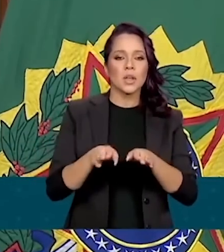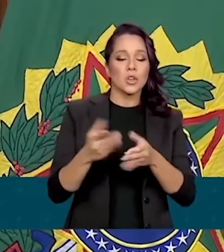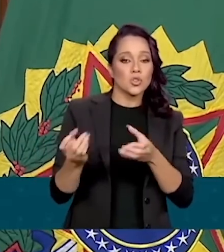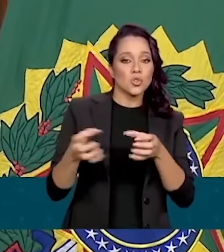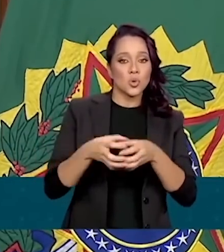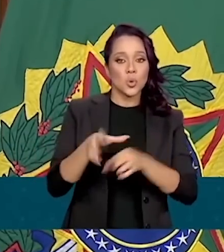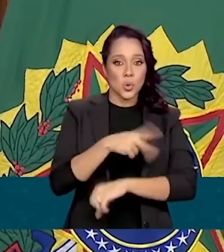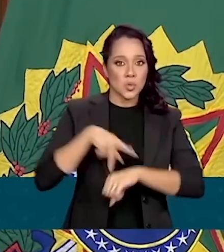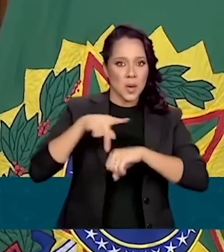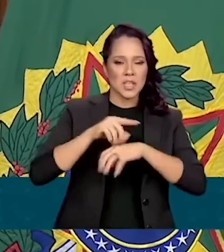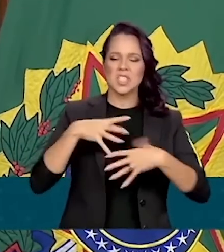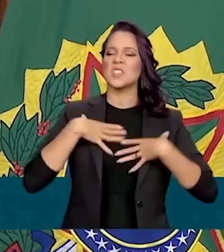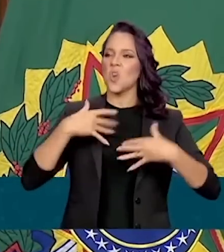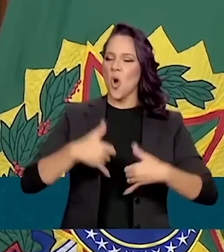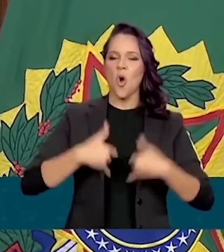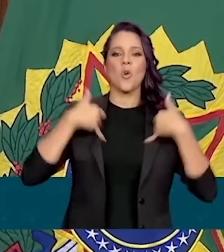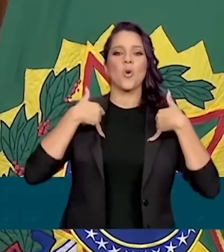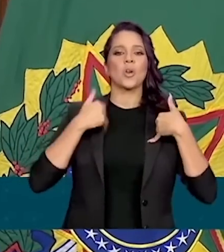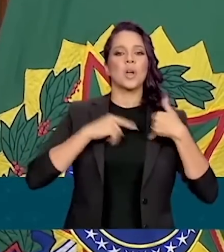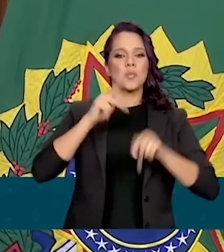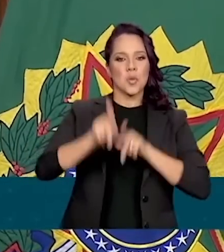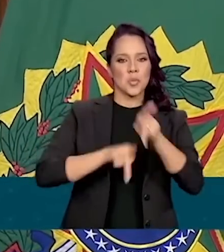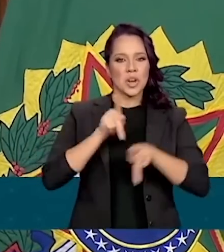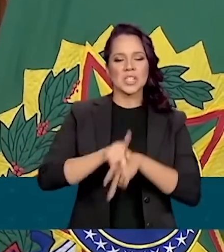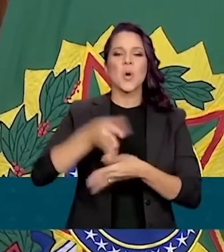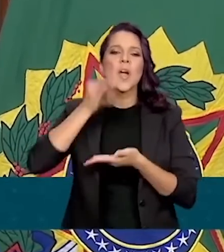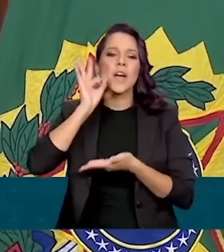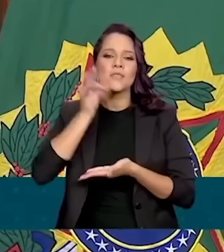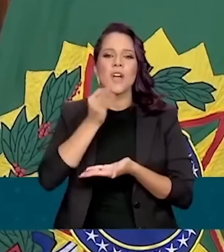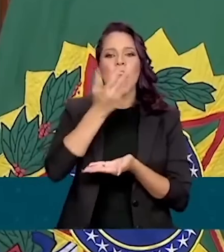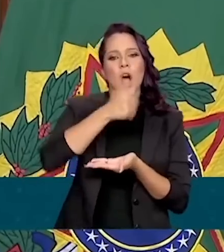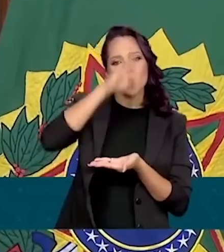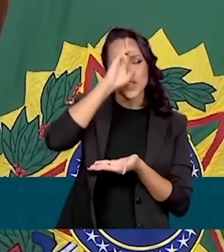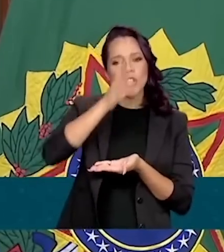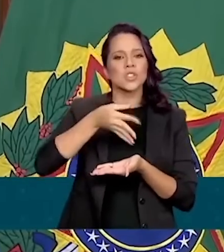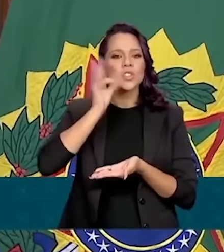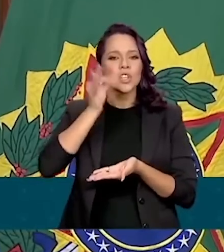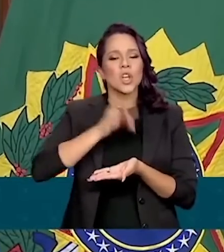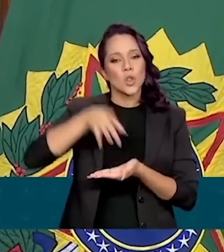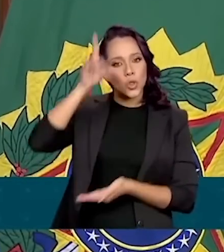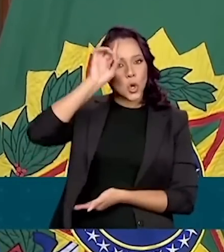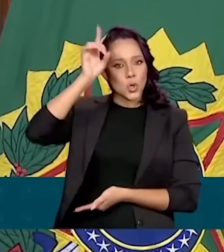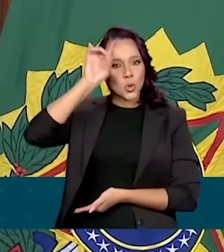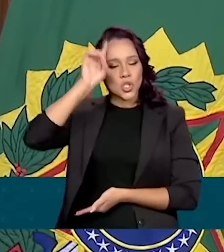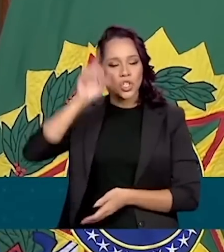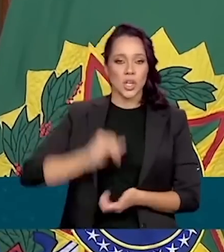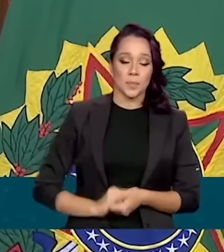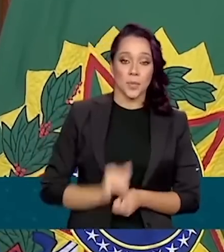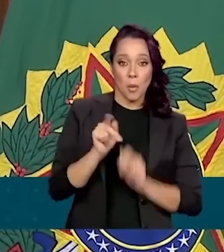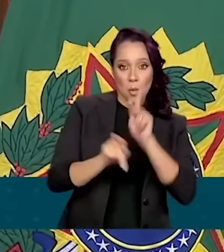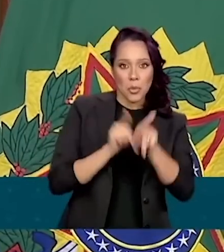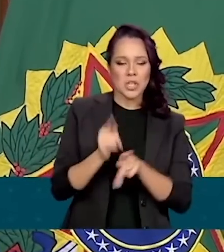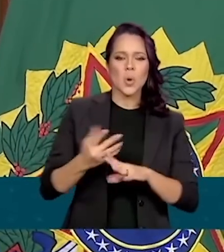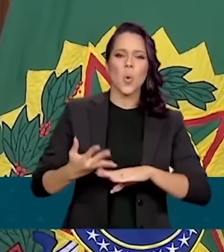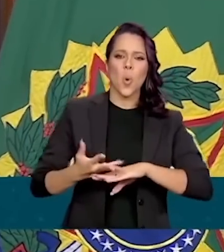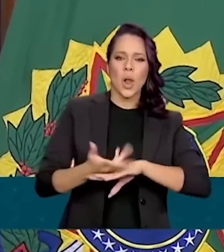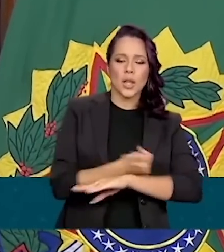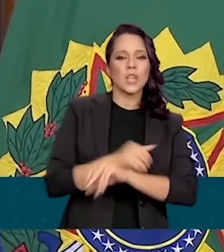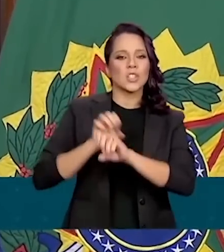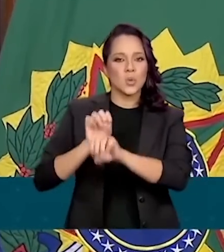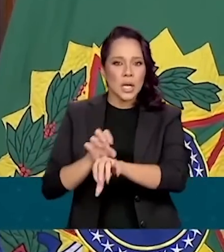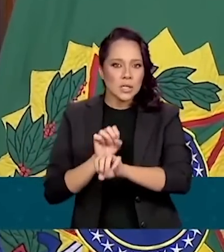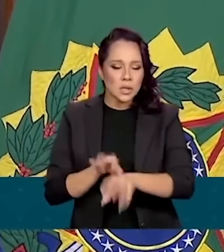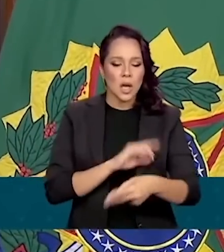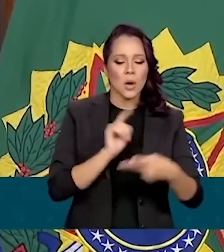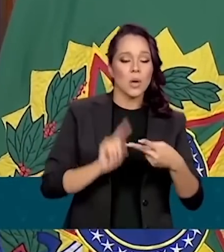países que se orgulha de ter o seu povo tomando café, almoçando e jantando todo dia, de ter o seu povo com qualidade